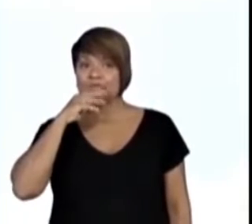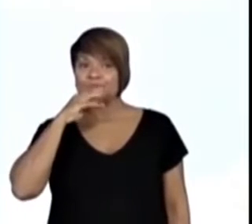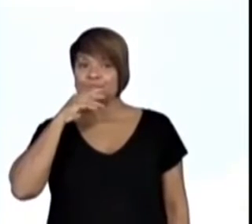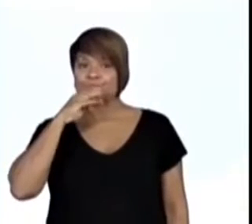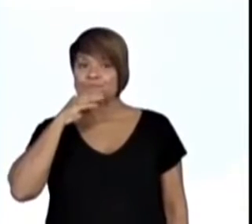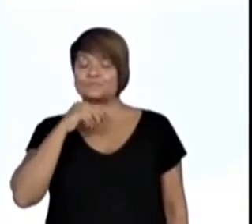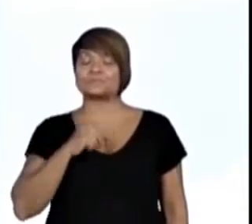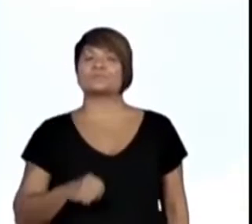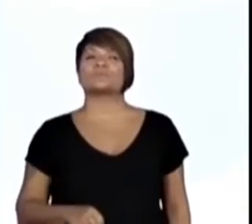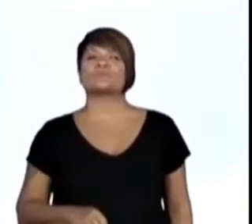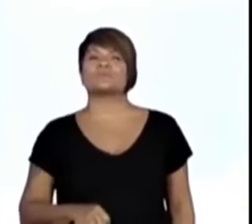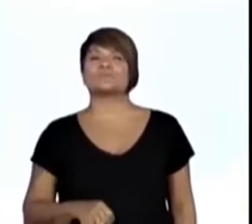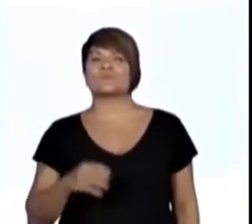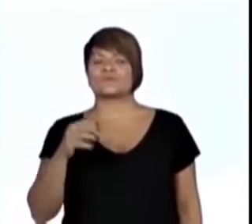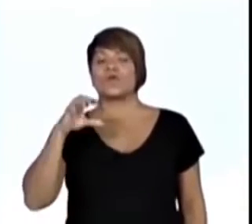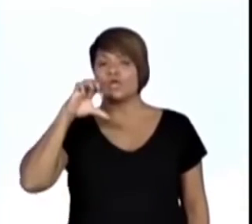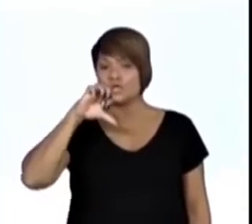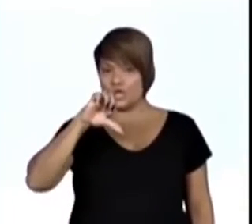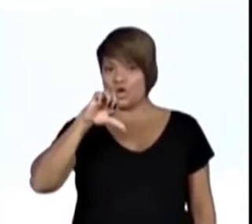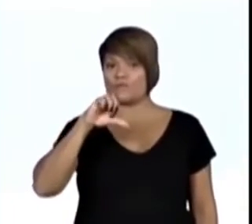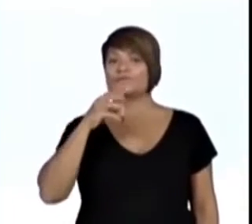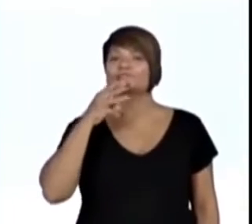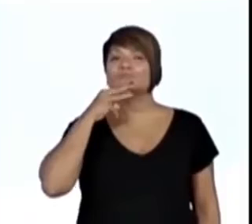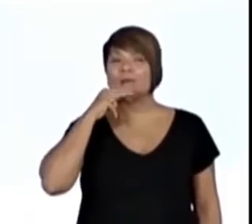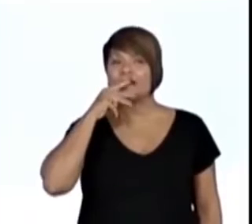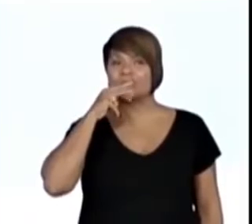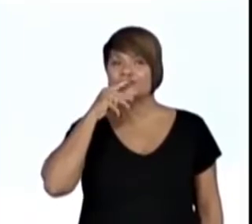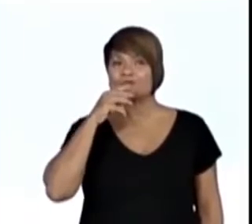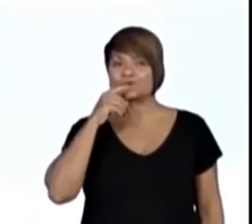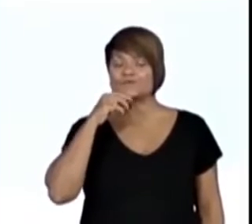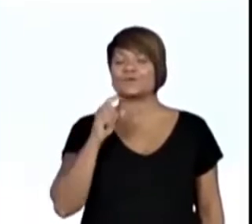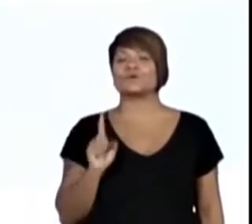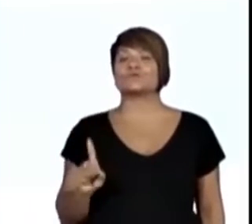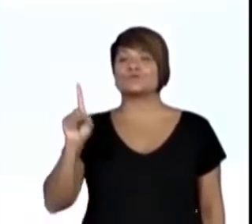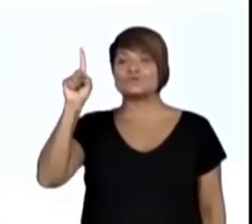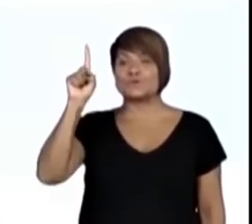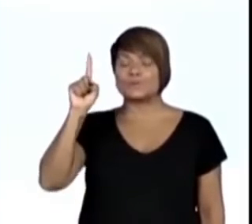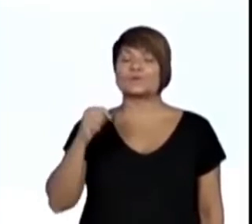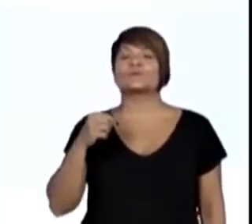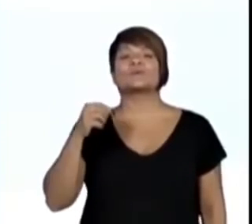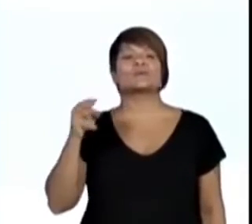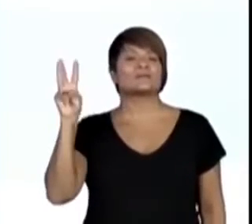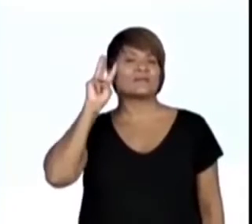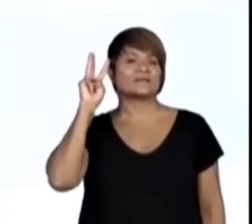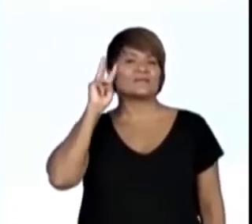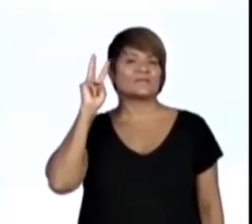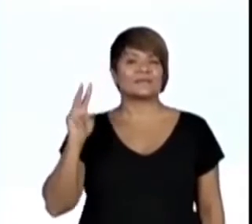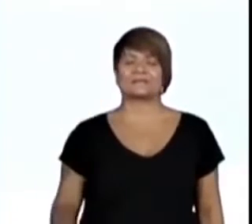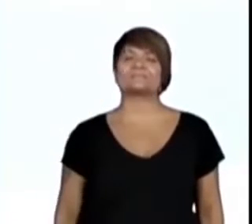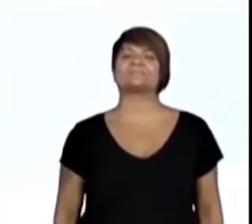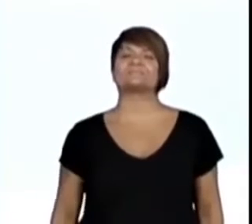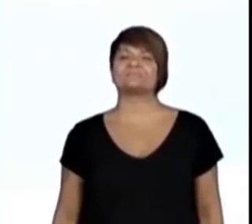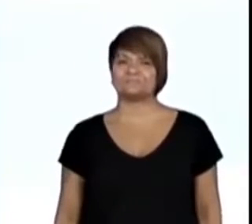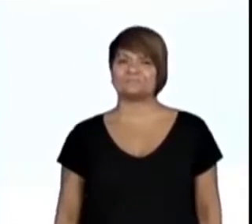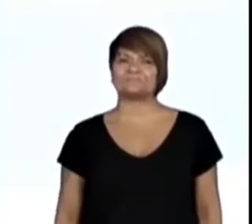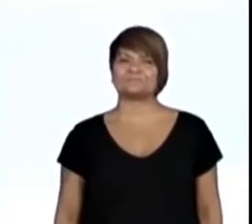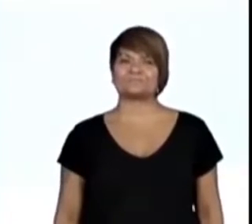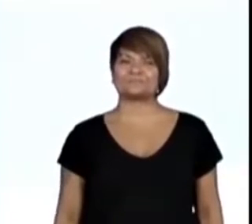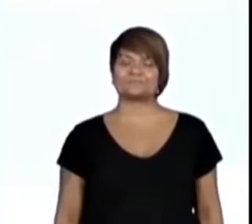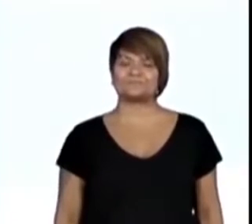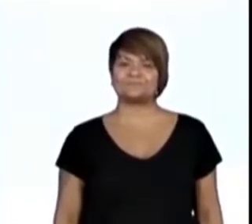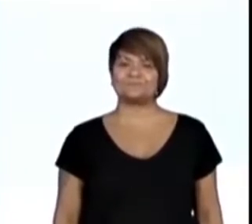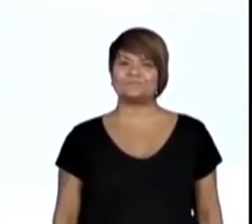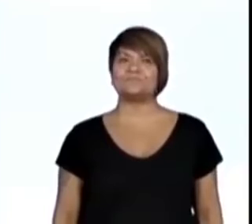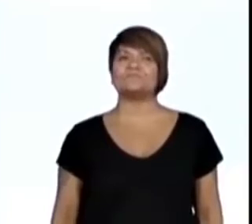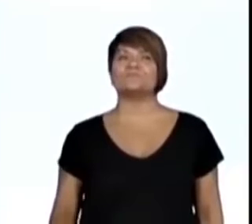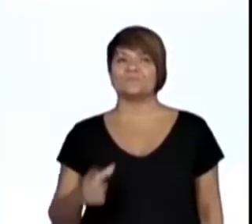pouquinho o oráculo, isso. Dia 9 de março, ó, é terça-feira, tá bom?